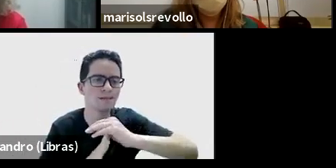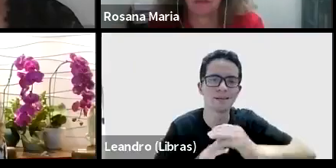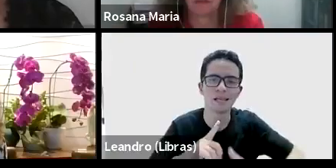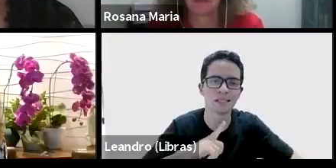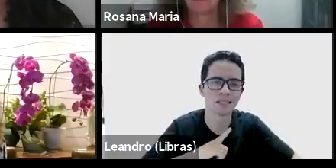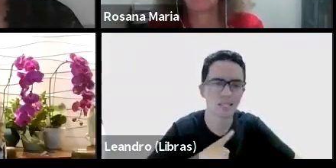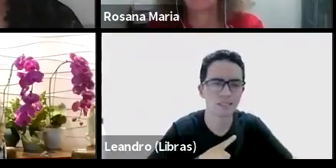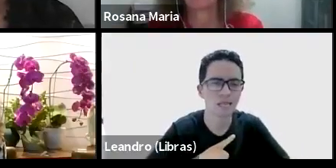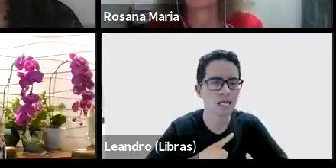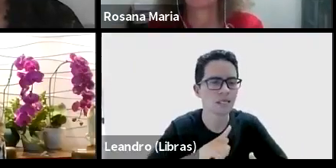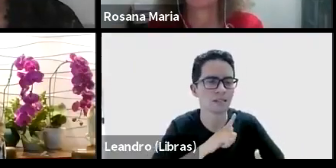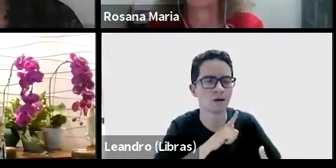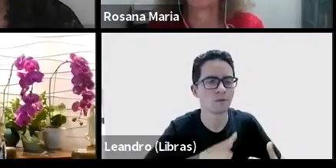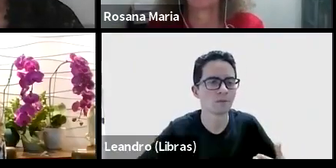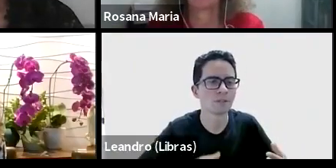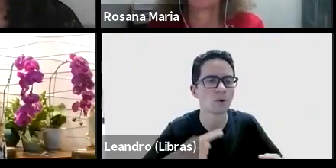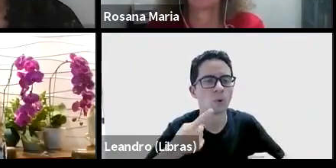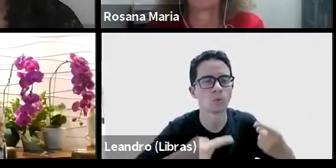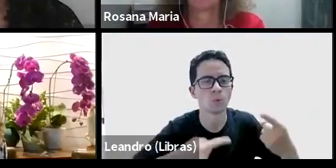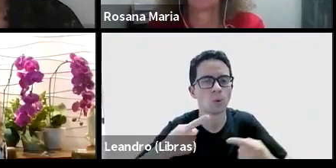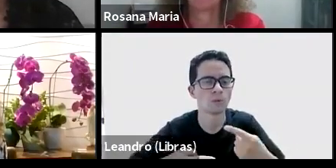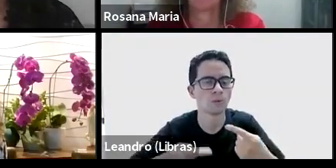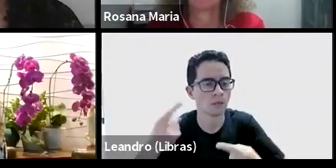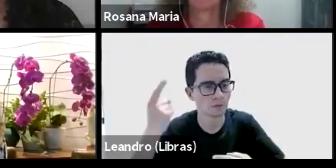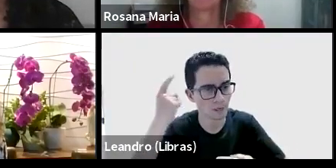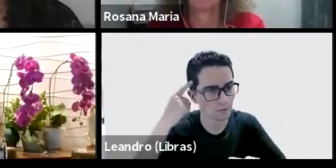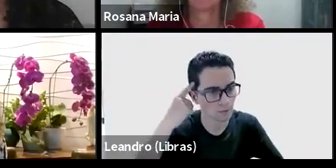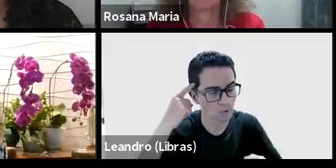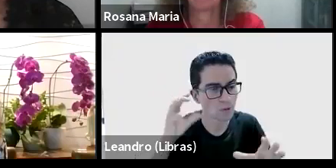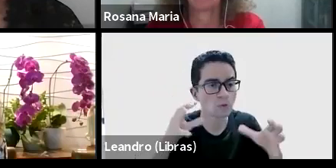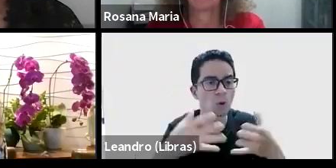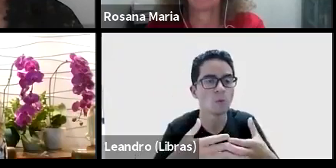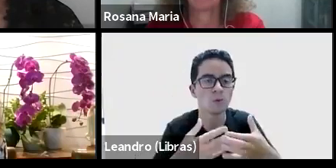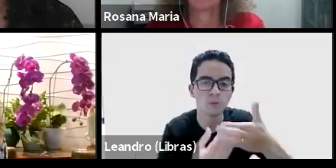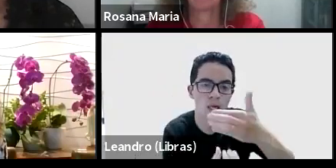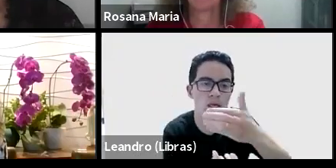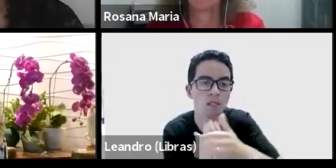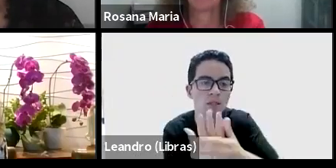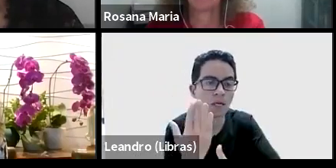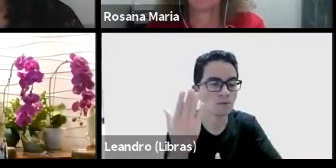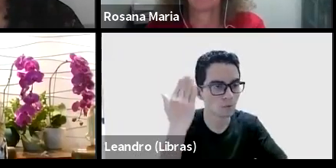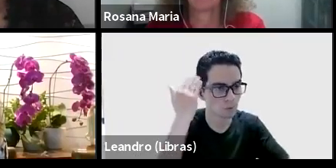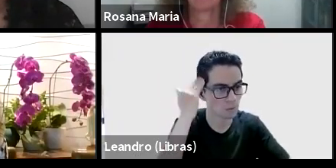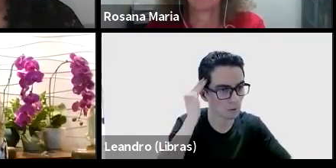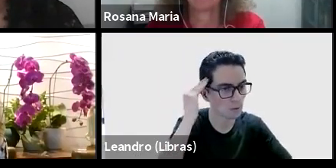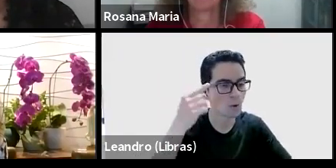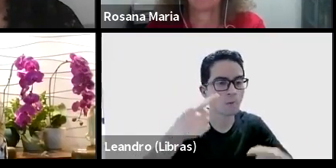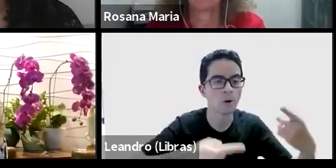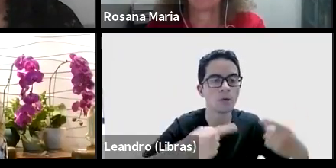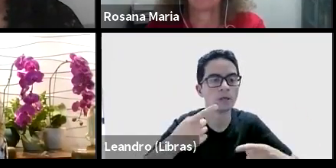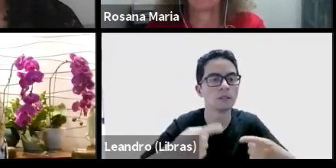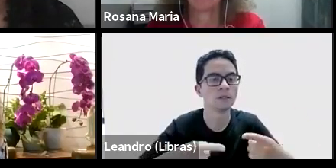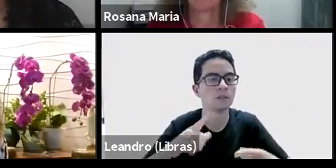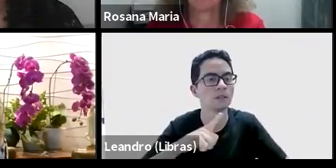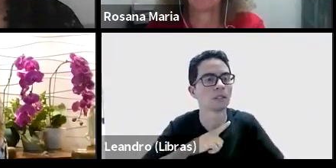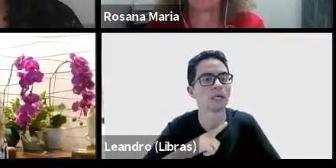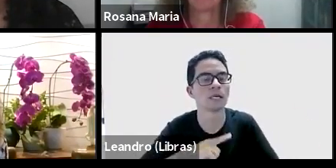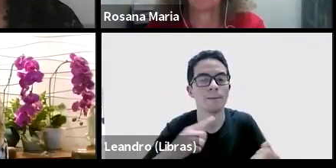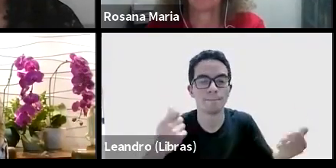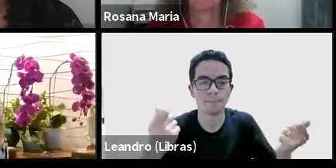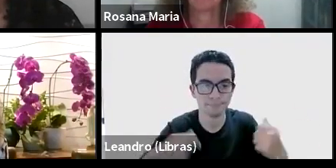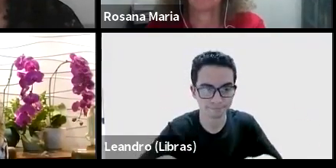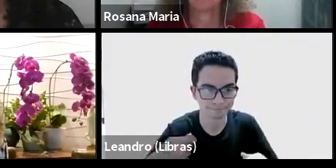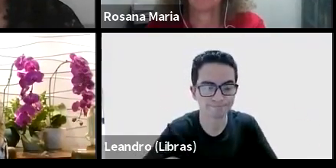poder público, das equipes para desenvolver, né, as políticas públicas que são